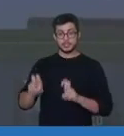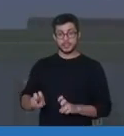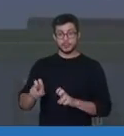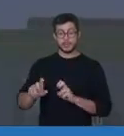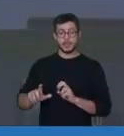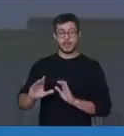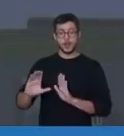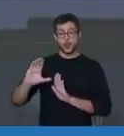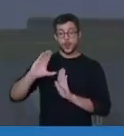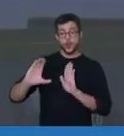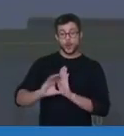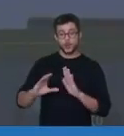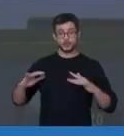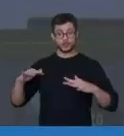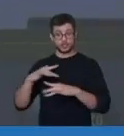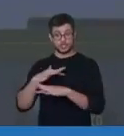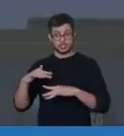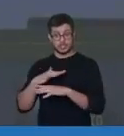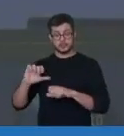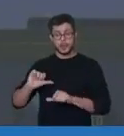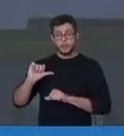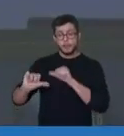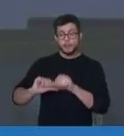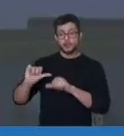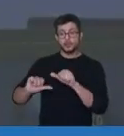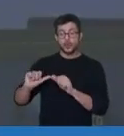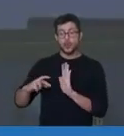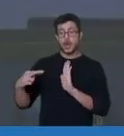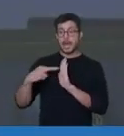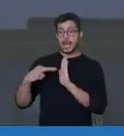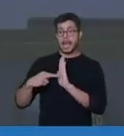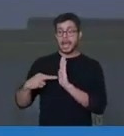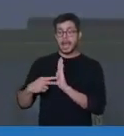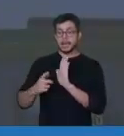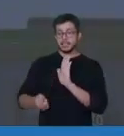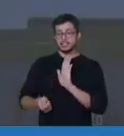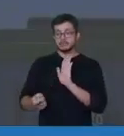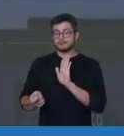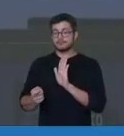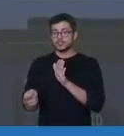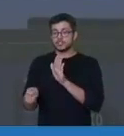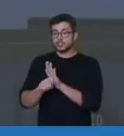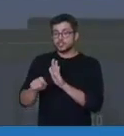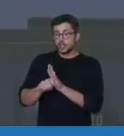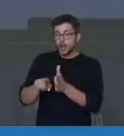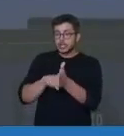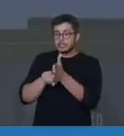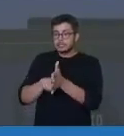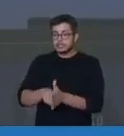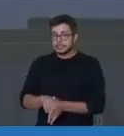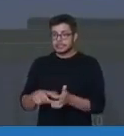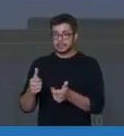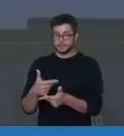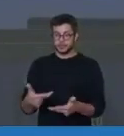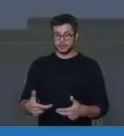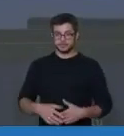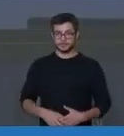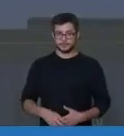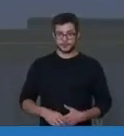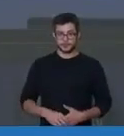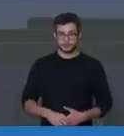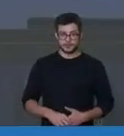sobre a lei que alterou diversos pontos do Código de Trânsito brasileiro, pontos que tratam da obrigatoriedade do